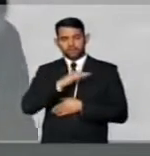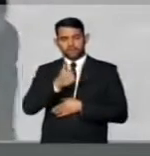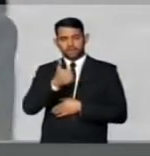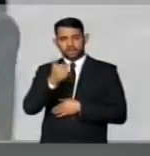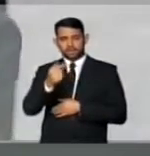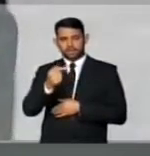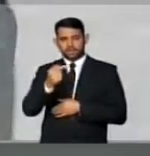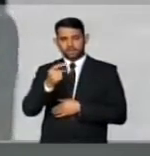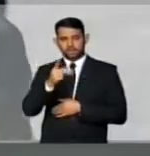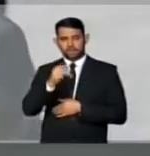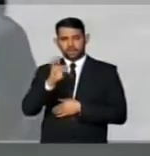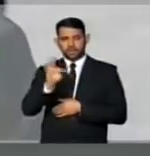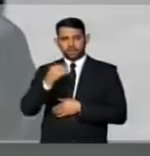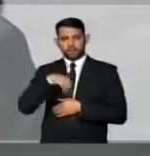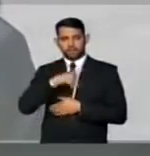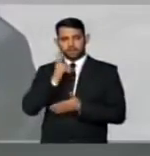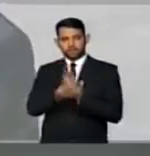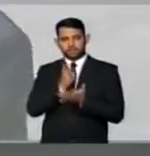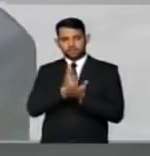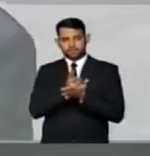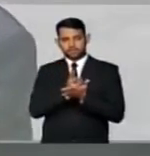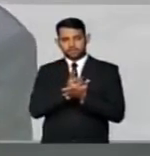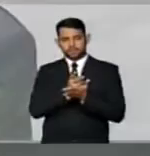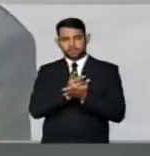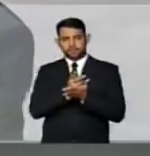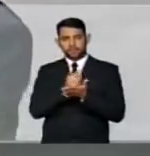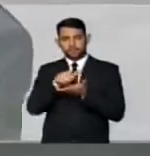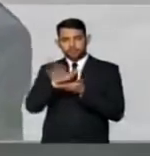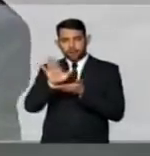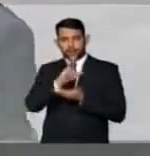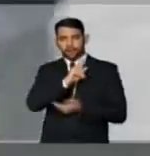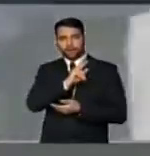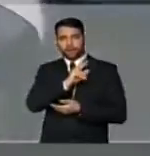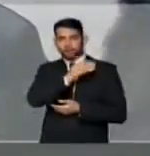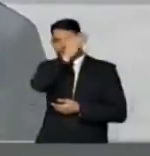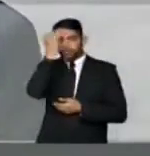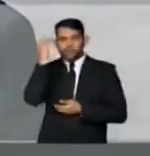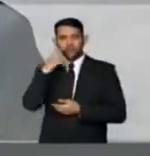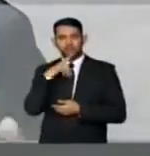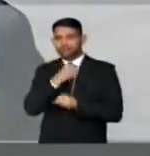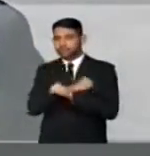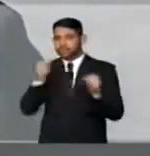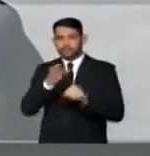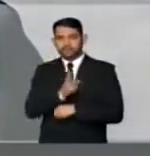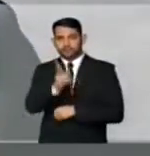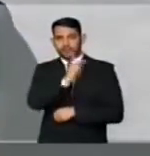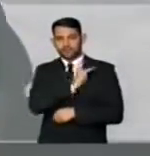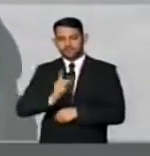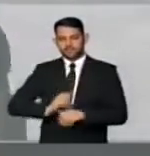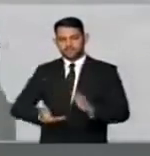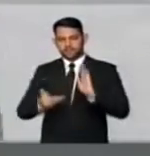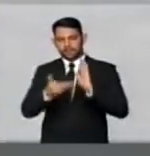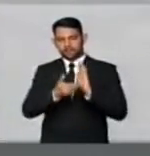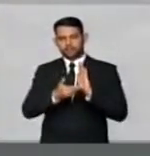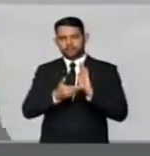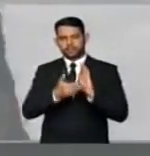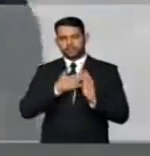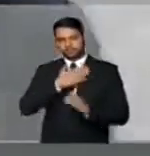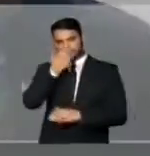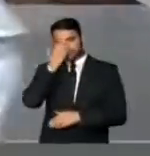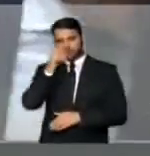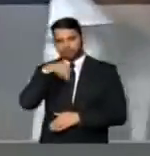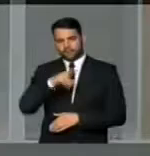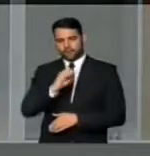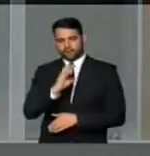do PT, eu também estou na mesma linha. Fora Cunha, não tem mais condições de ser presidente da Câmara. Obrigado,